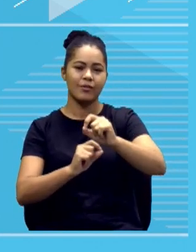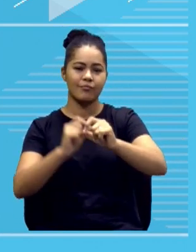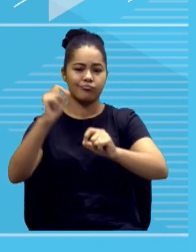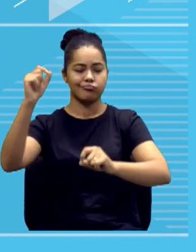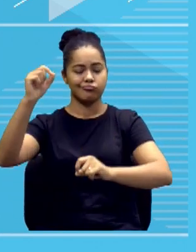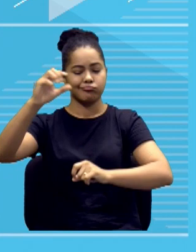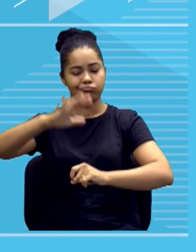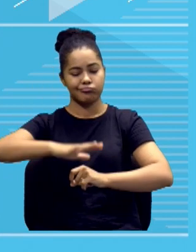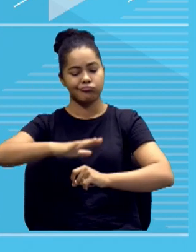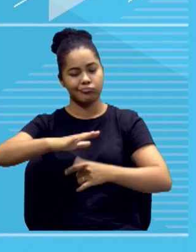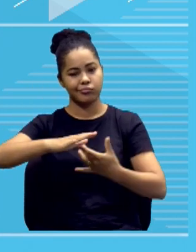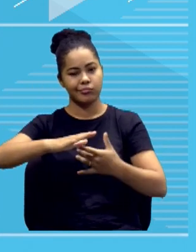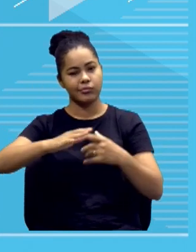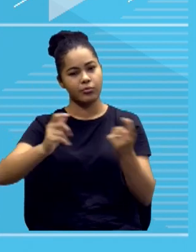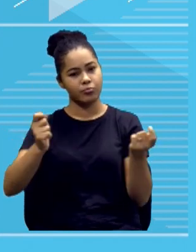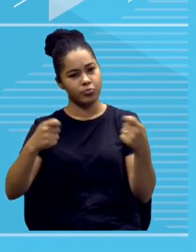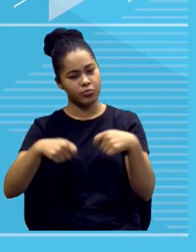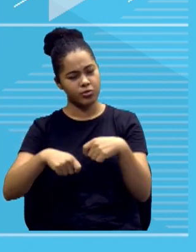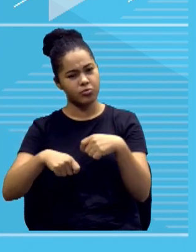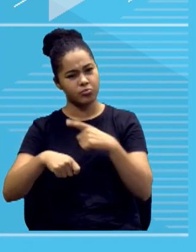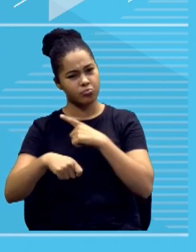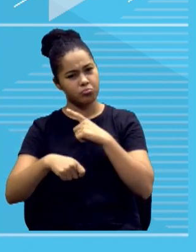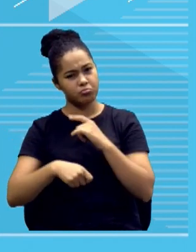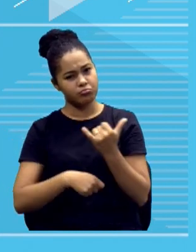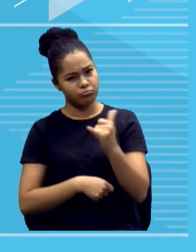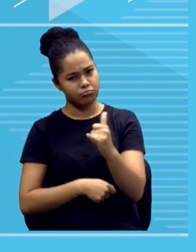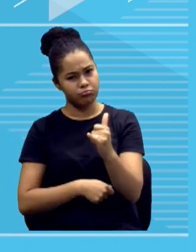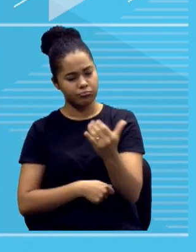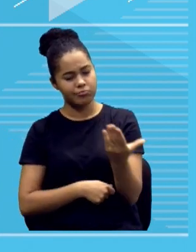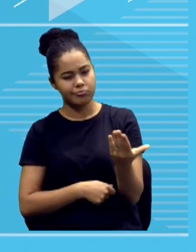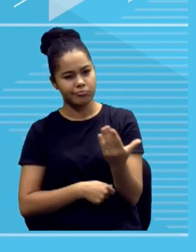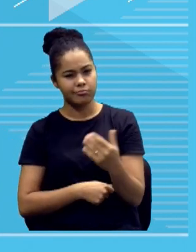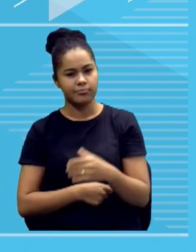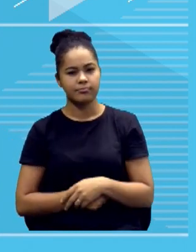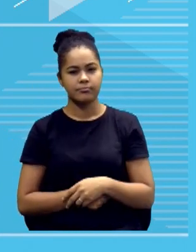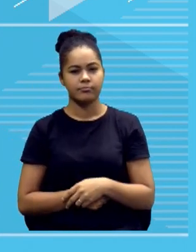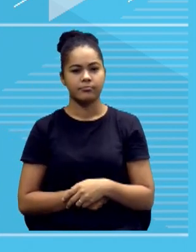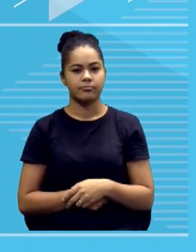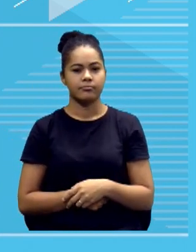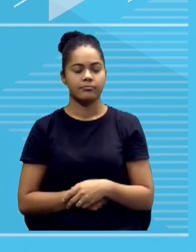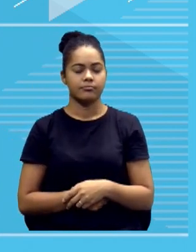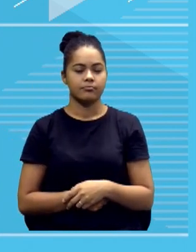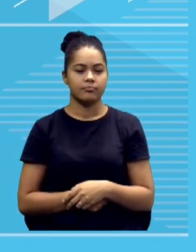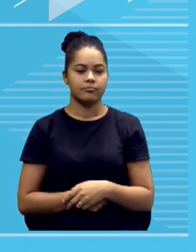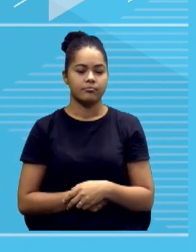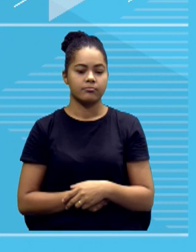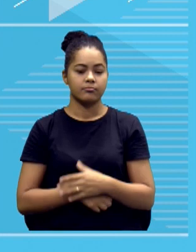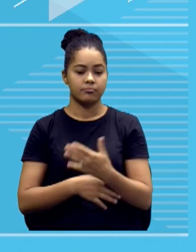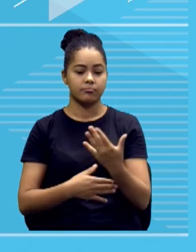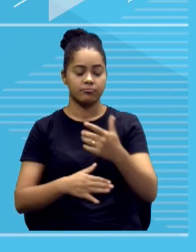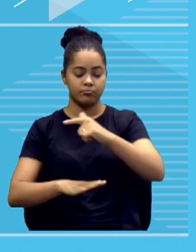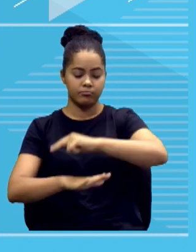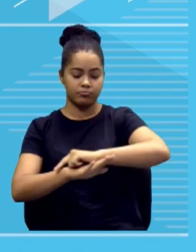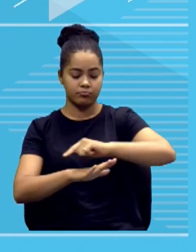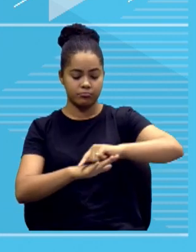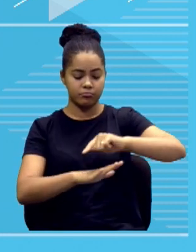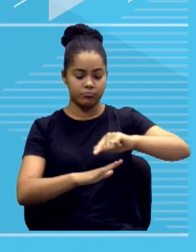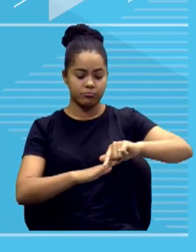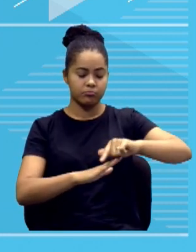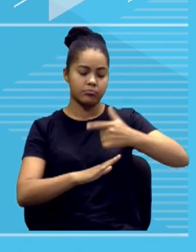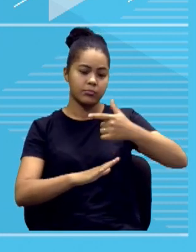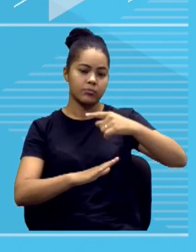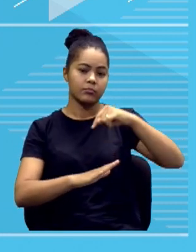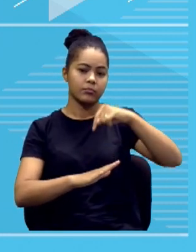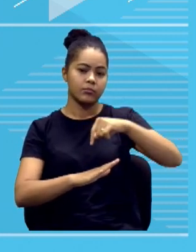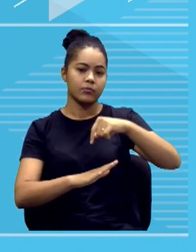ela vai produzir energia elétrica? Sim ou não? Olha, a placa solar transforma energia solar em energia elétrica porque